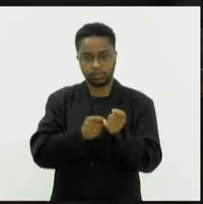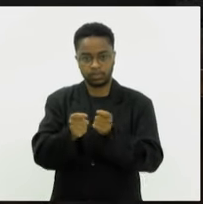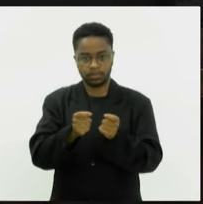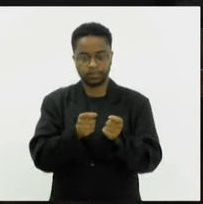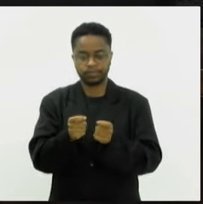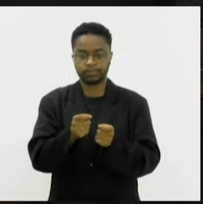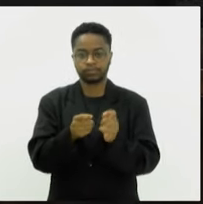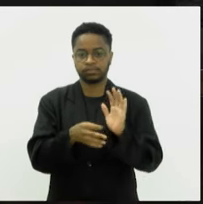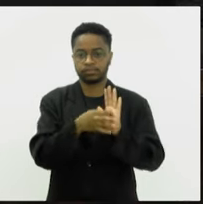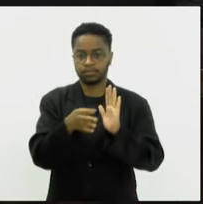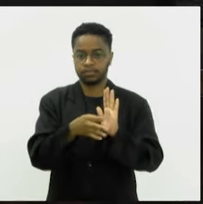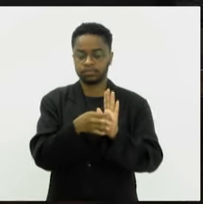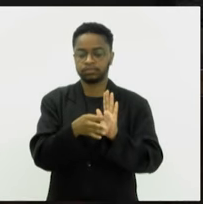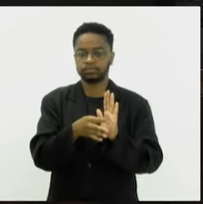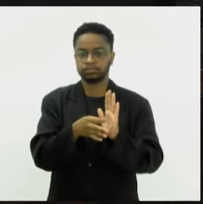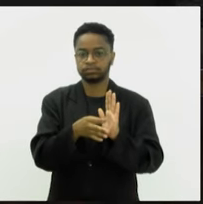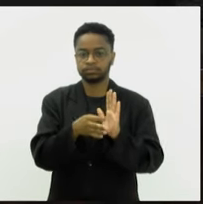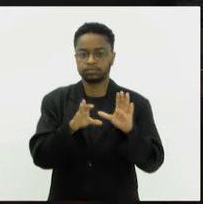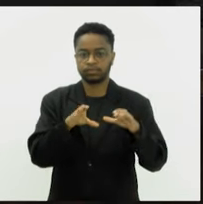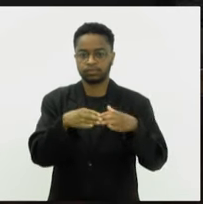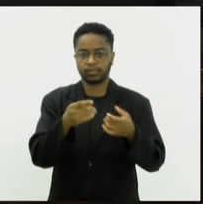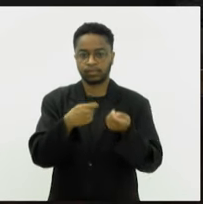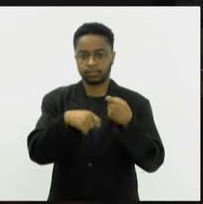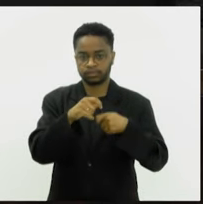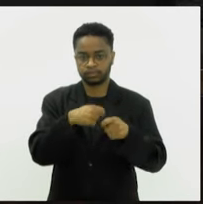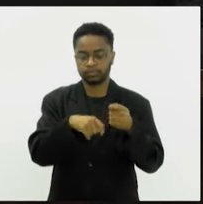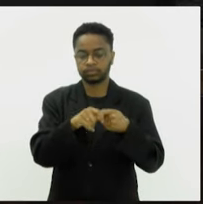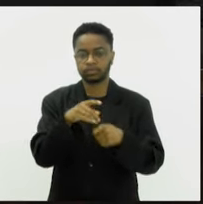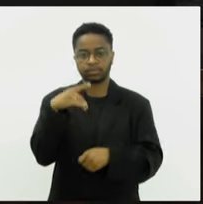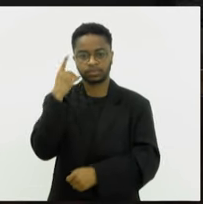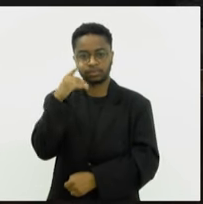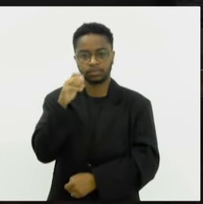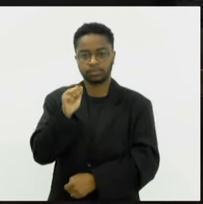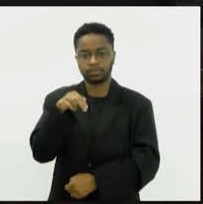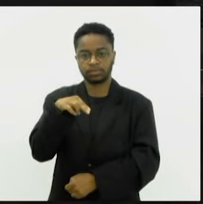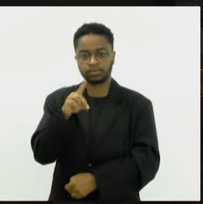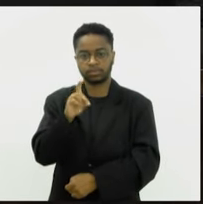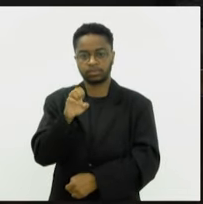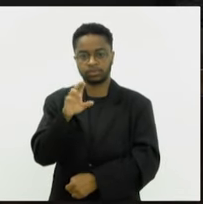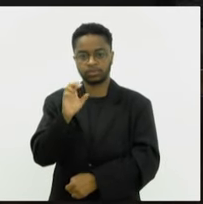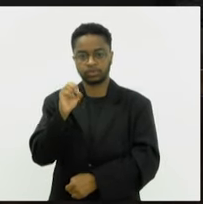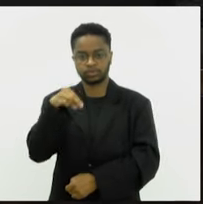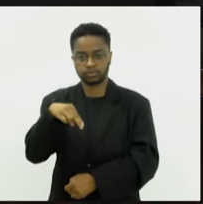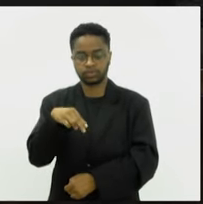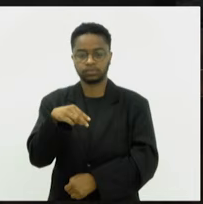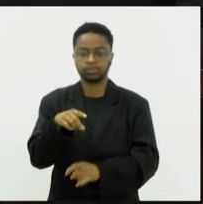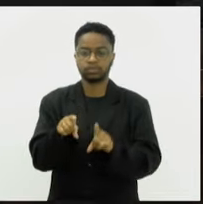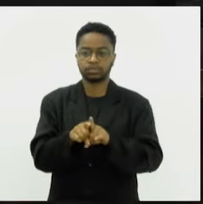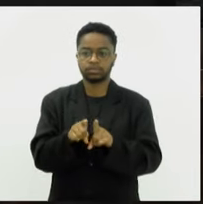controle. Para emitir parecer pela Comissão de Economia, deputado Anderson Moraes.